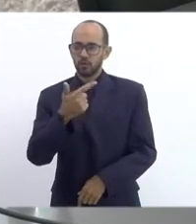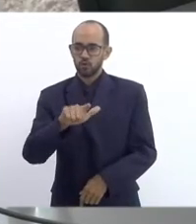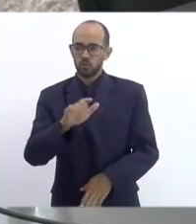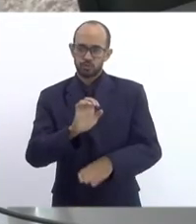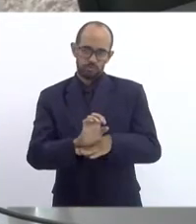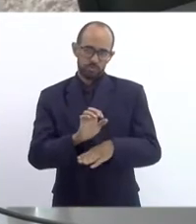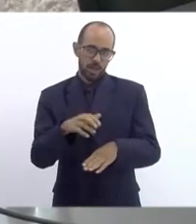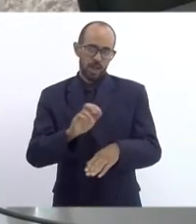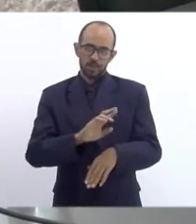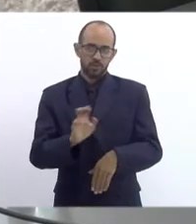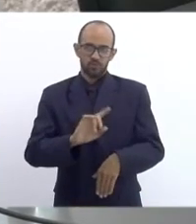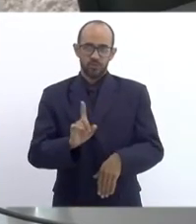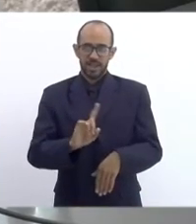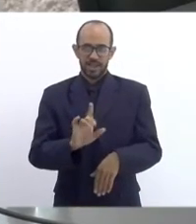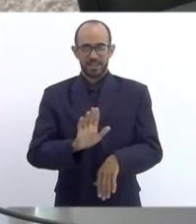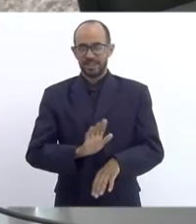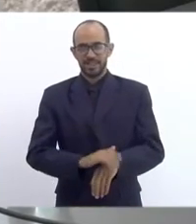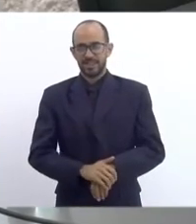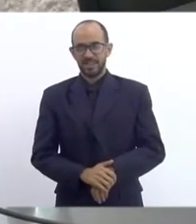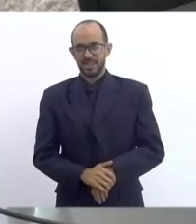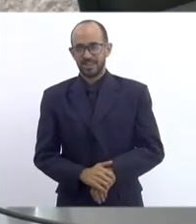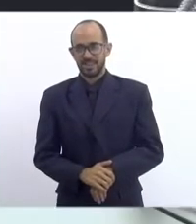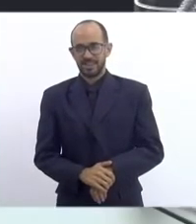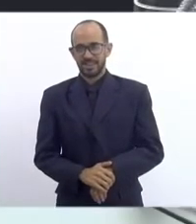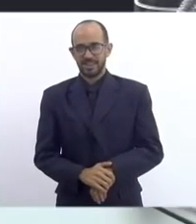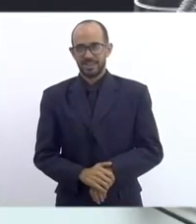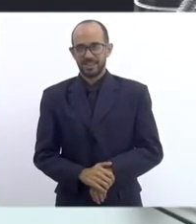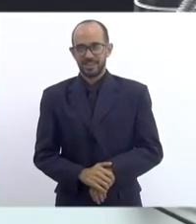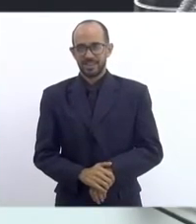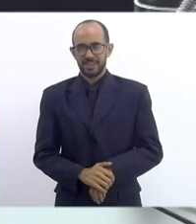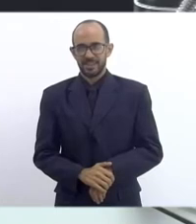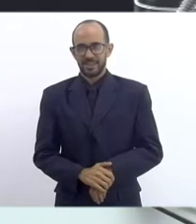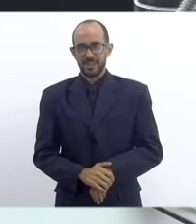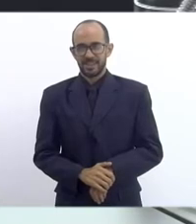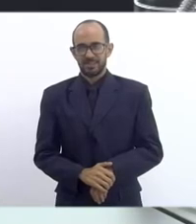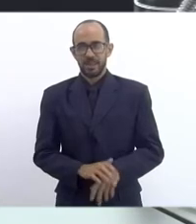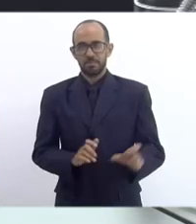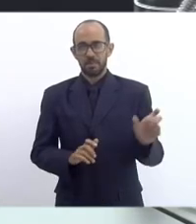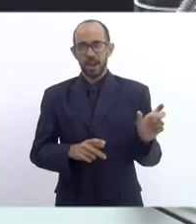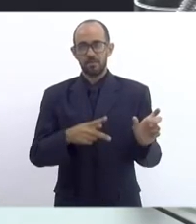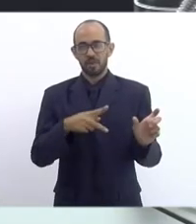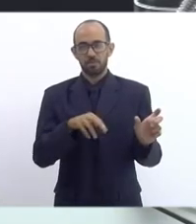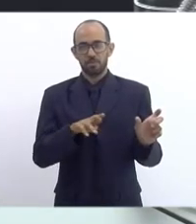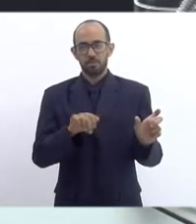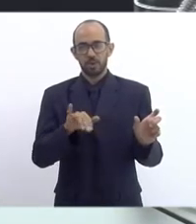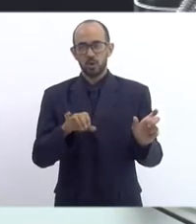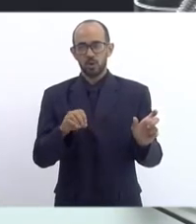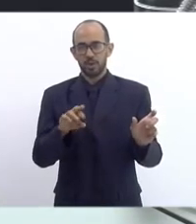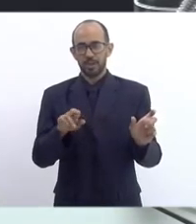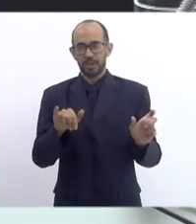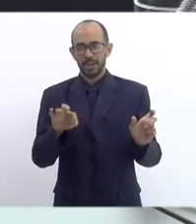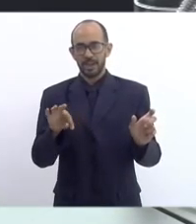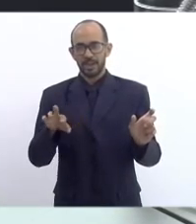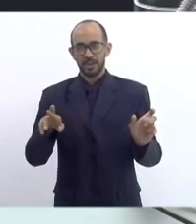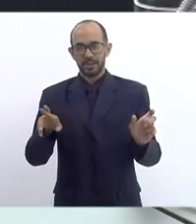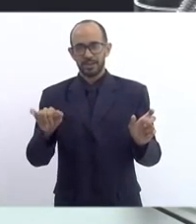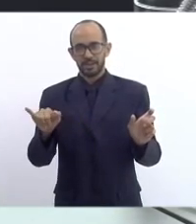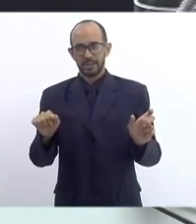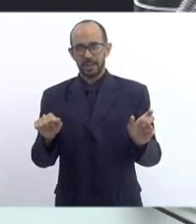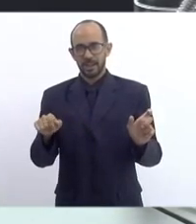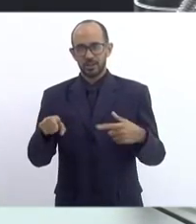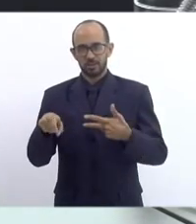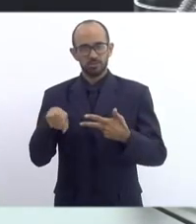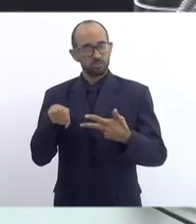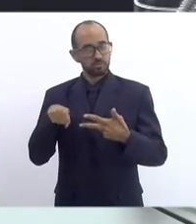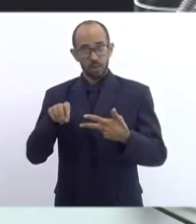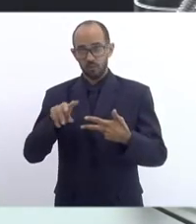valerá o prioritariamente, vai valer... Porque a palavra prioritária já dá para o executivo ter... Tenho dúvida.